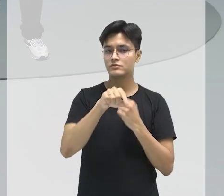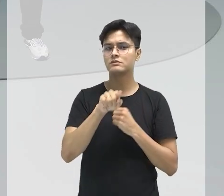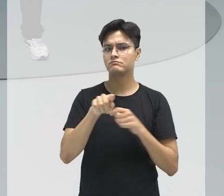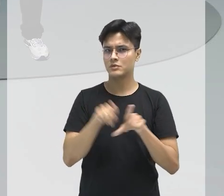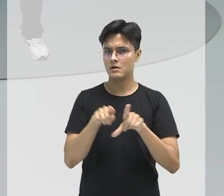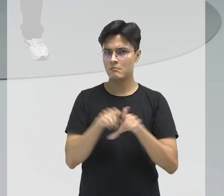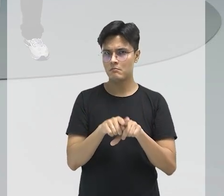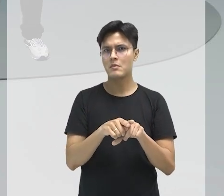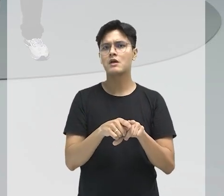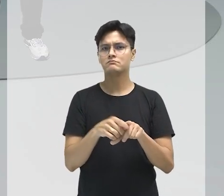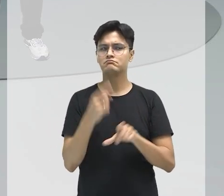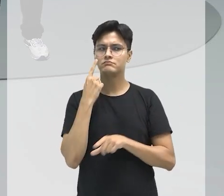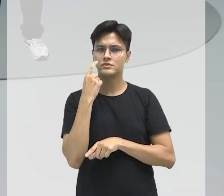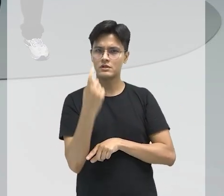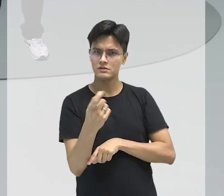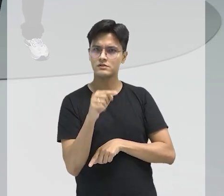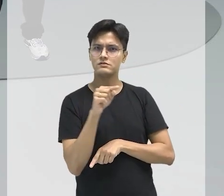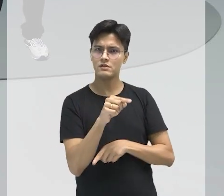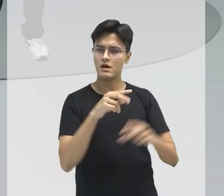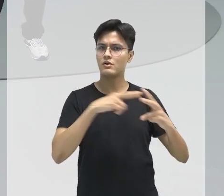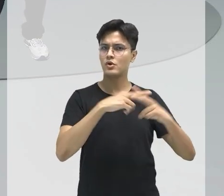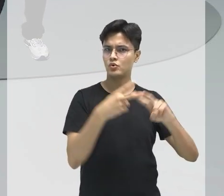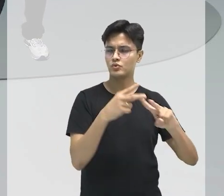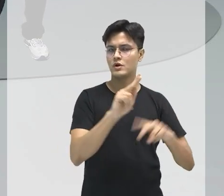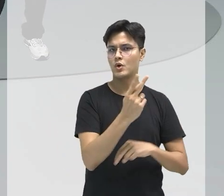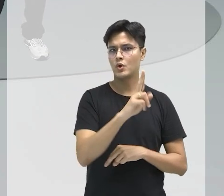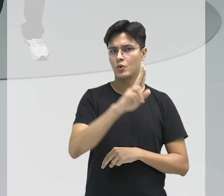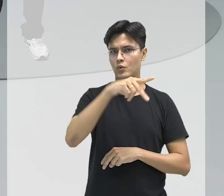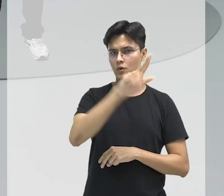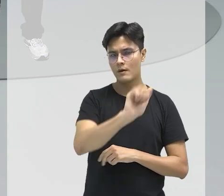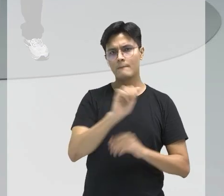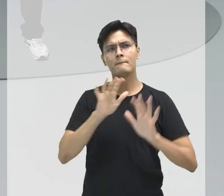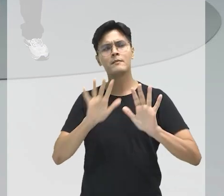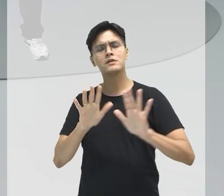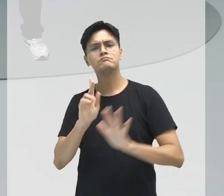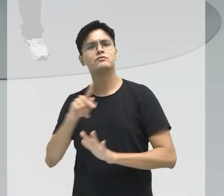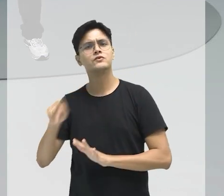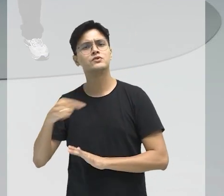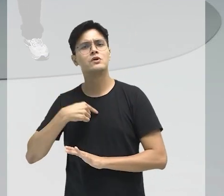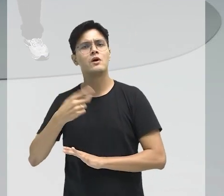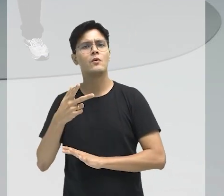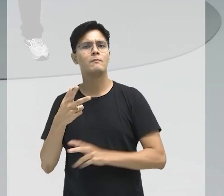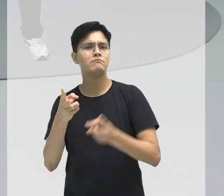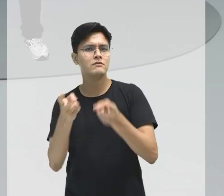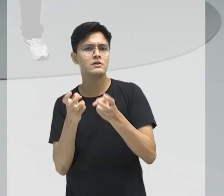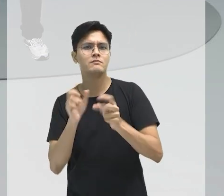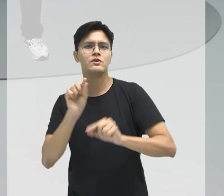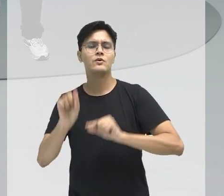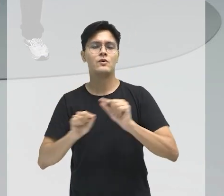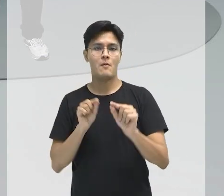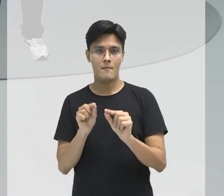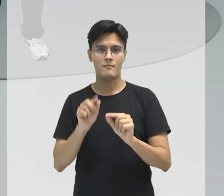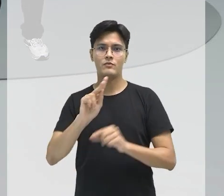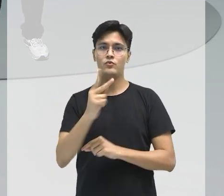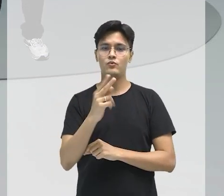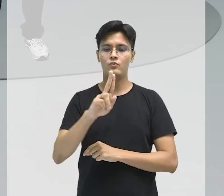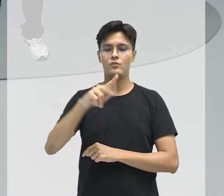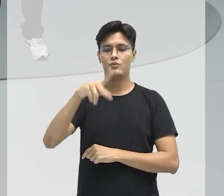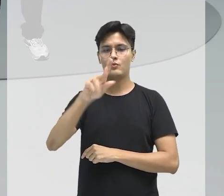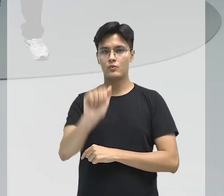interessante em relação a alguns golpes. Mas, professor, pelo que eu pude perceber, ela parece muito